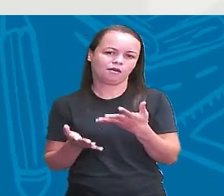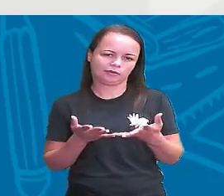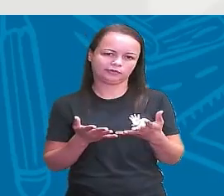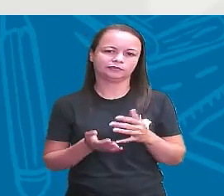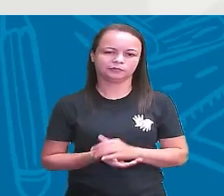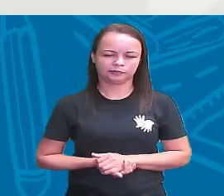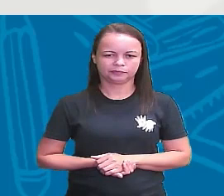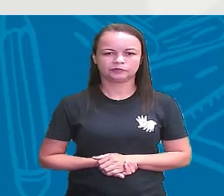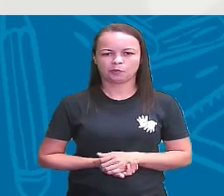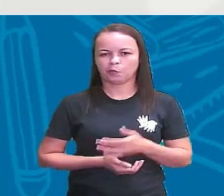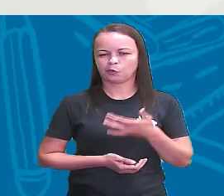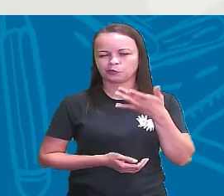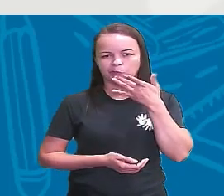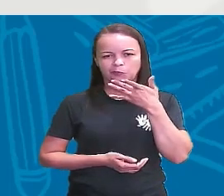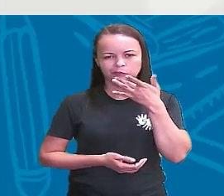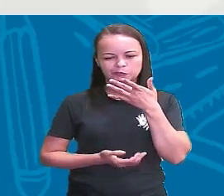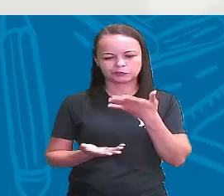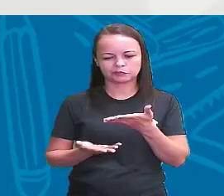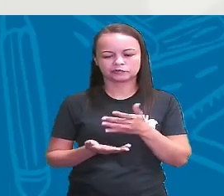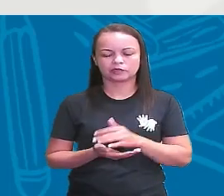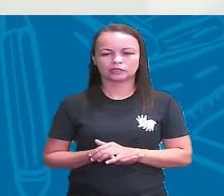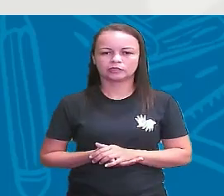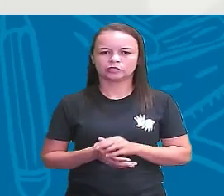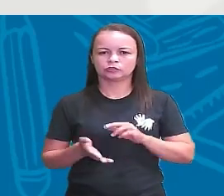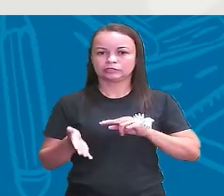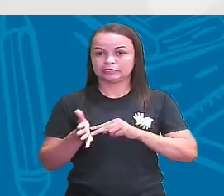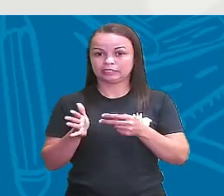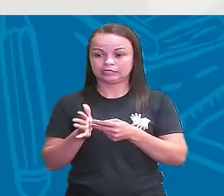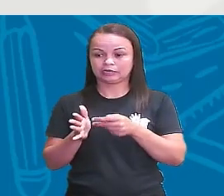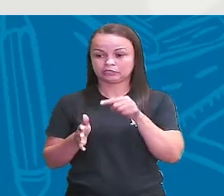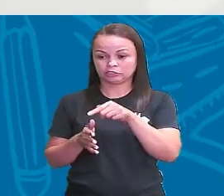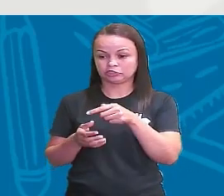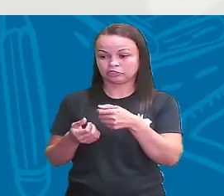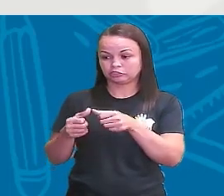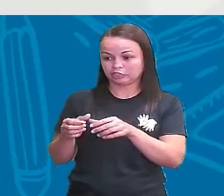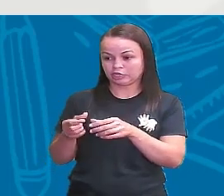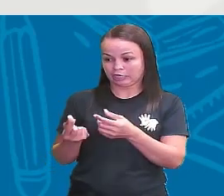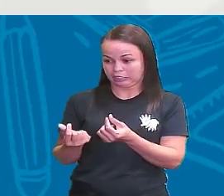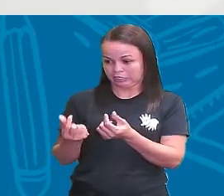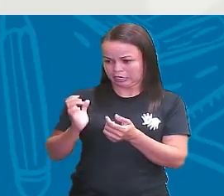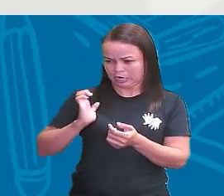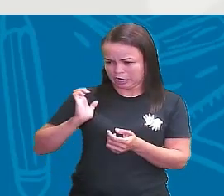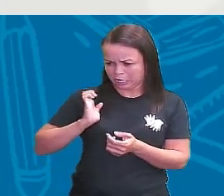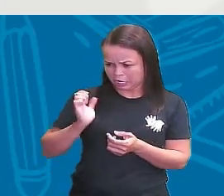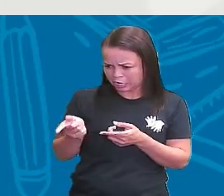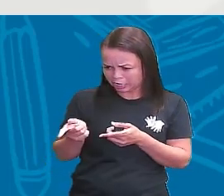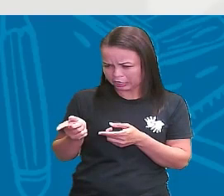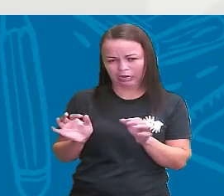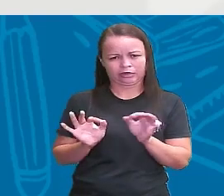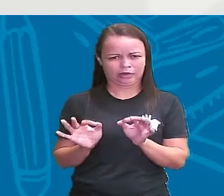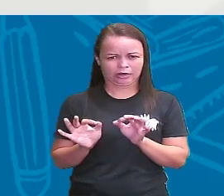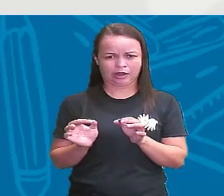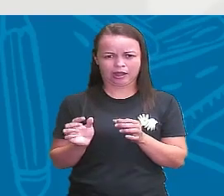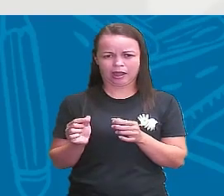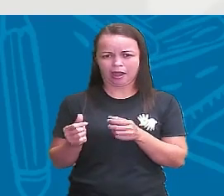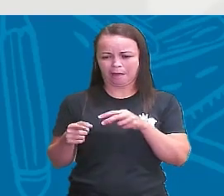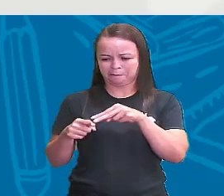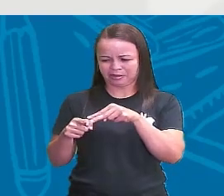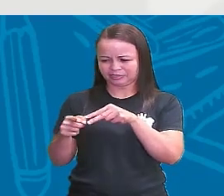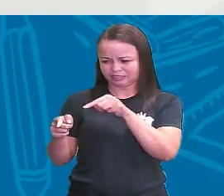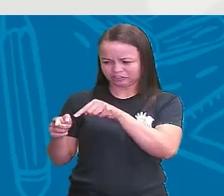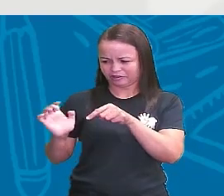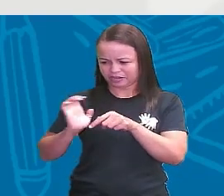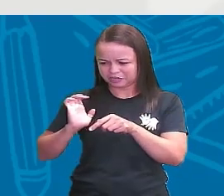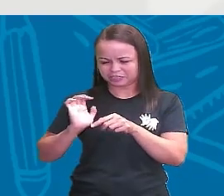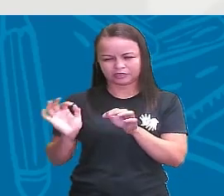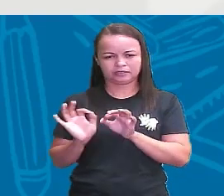estava muito gostosa. Certo? Não significa que a pizza estava cheia do dinheiro, né? Então, ser rico é ter